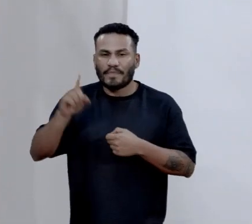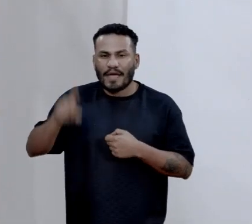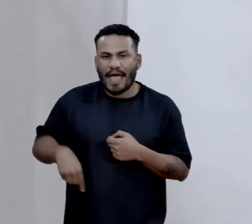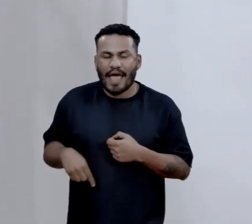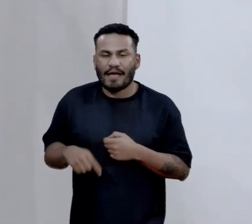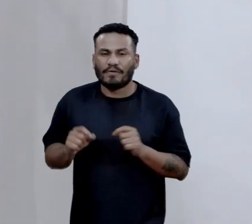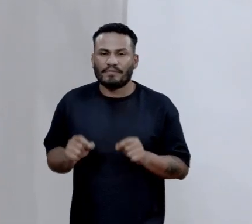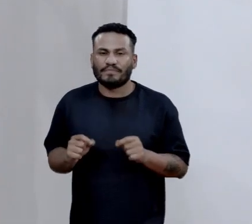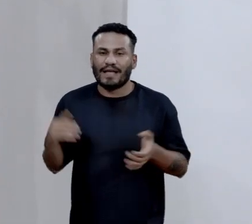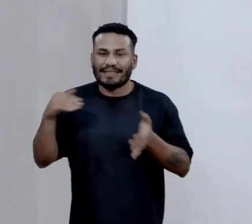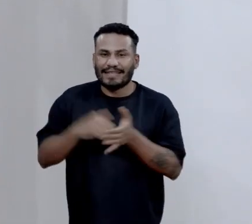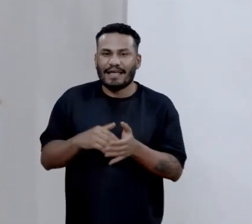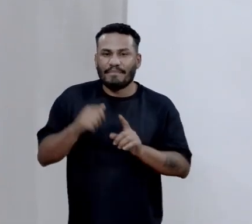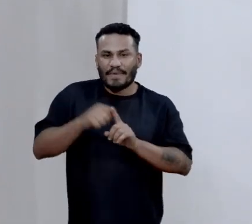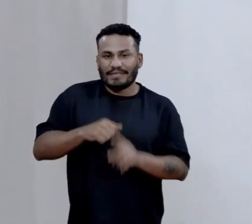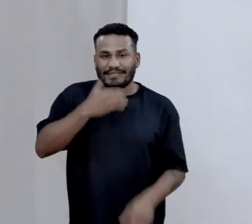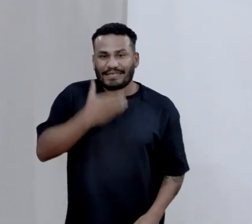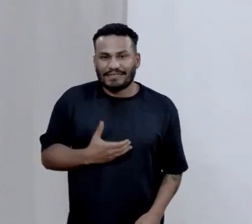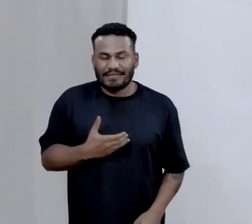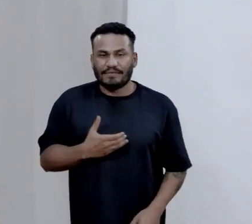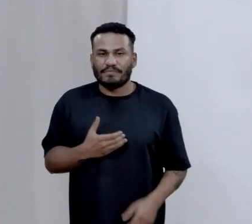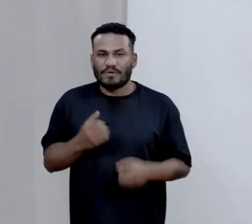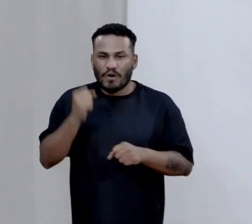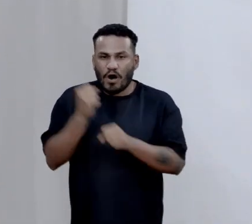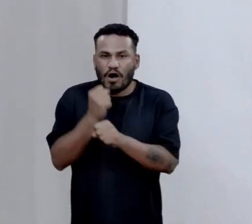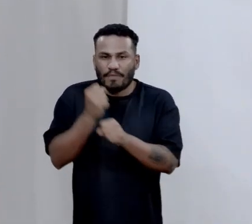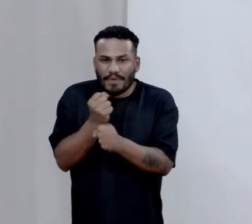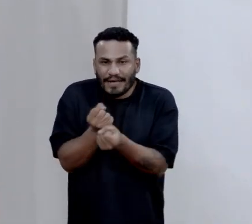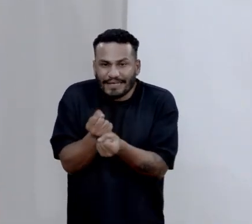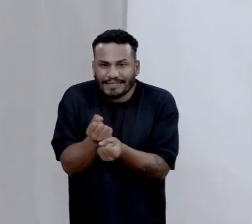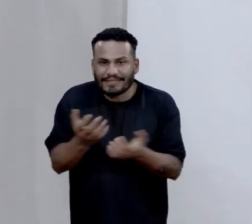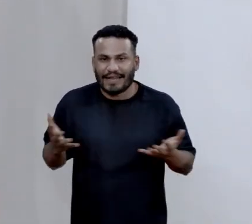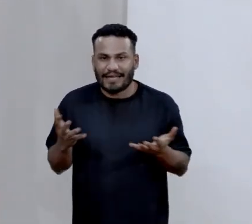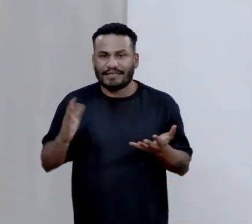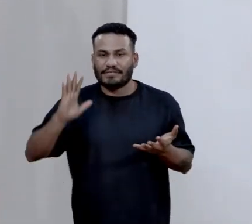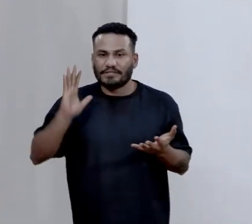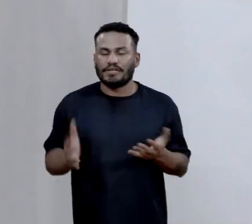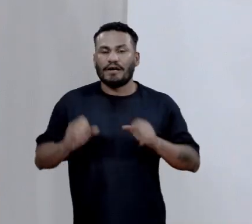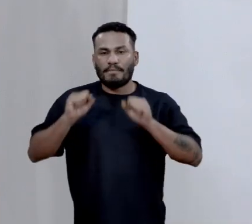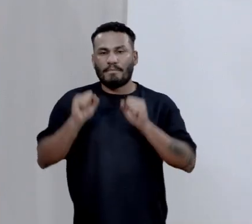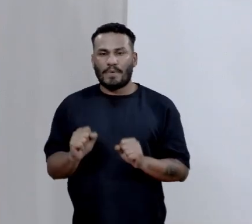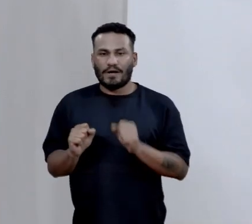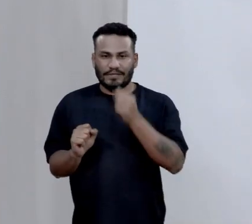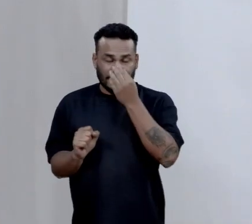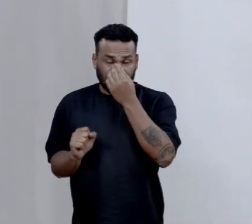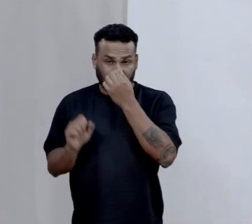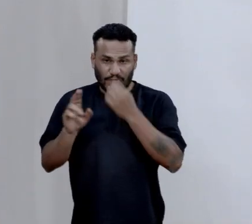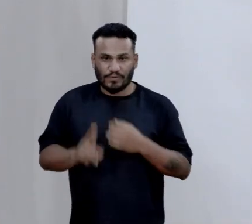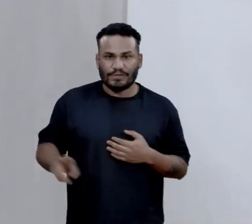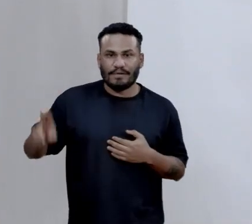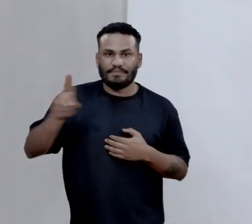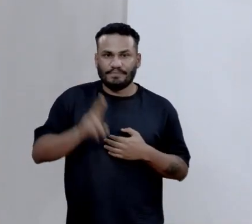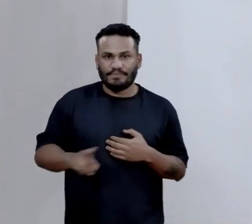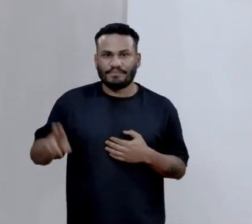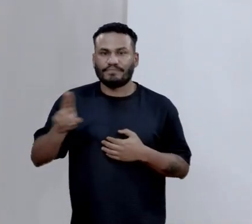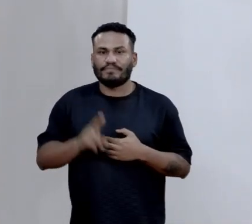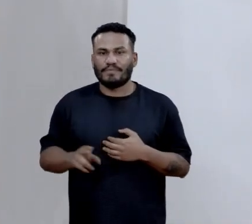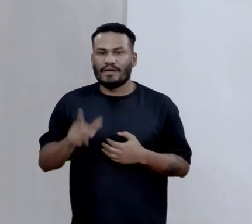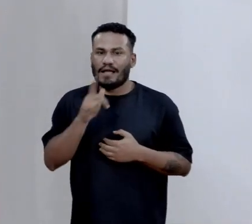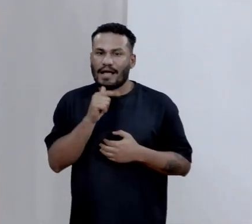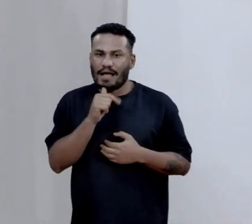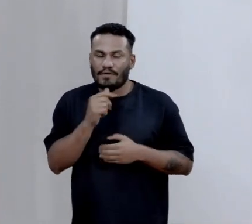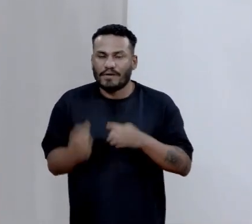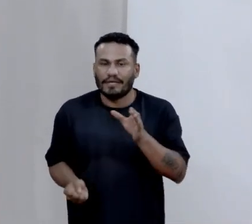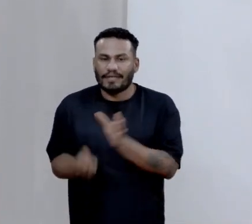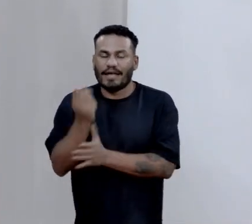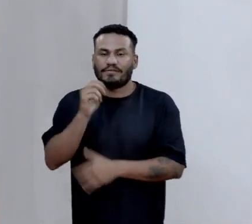de que até dezembro essa obra possa ser entregue, já se possa utilizar das águas